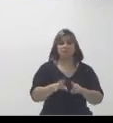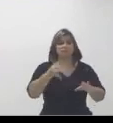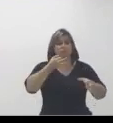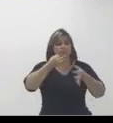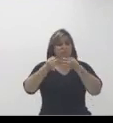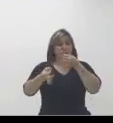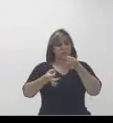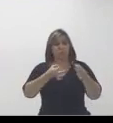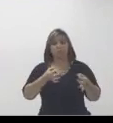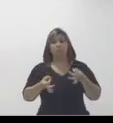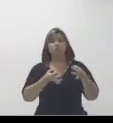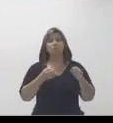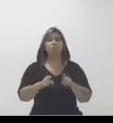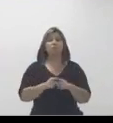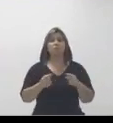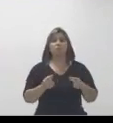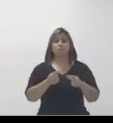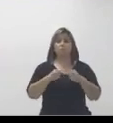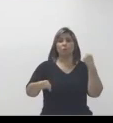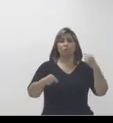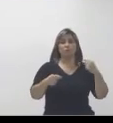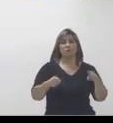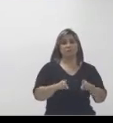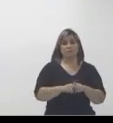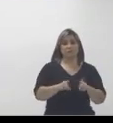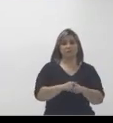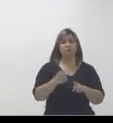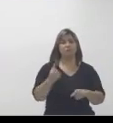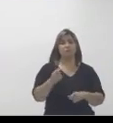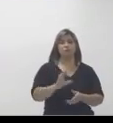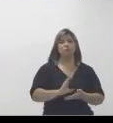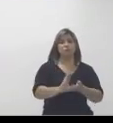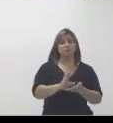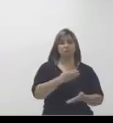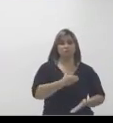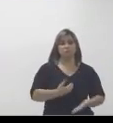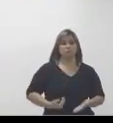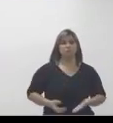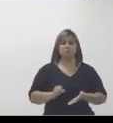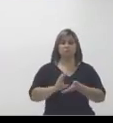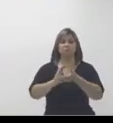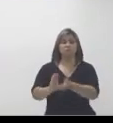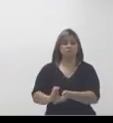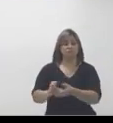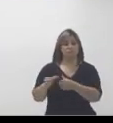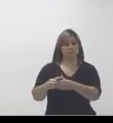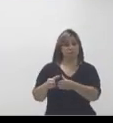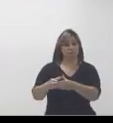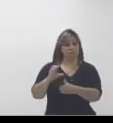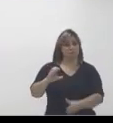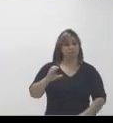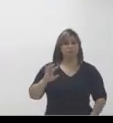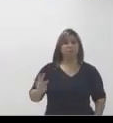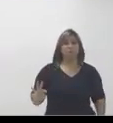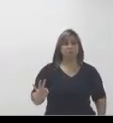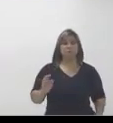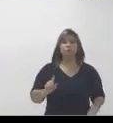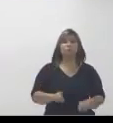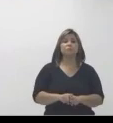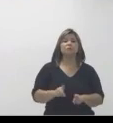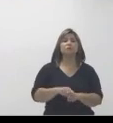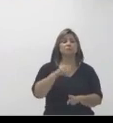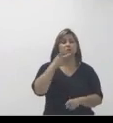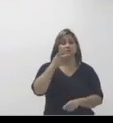manifestação contra a saída de recursos públicos para as comunidades terapêuticas porque como bem disse a